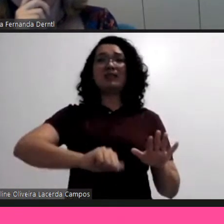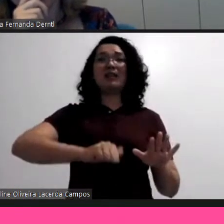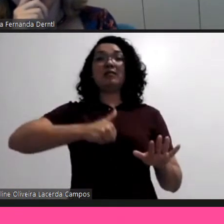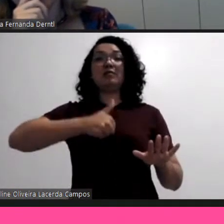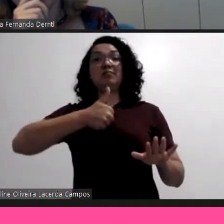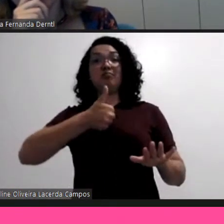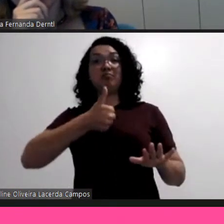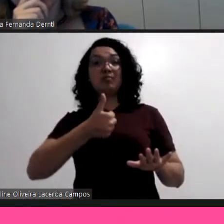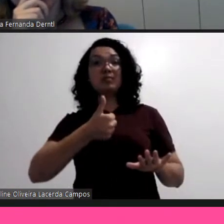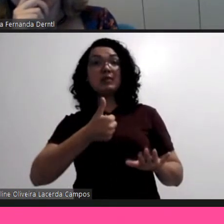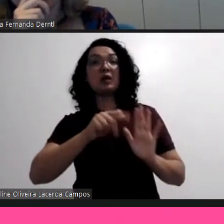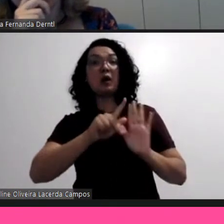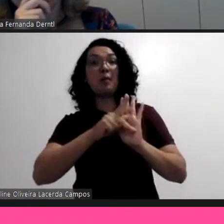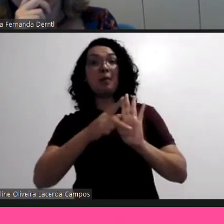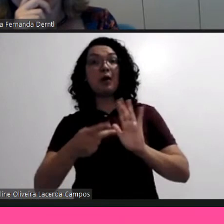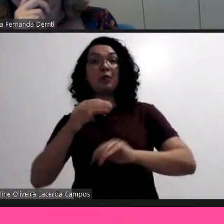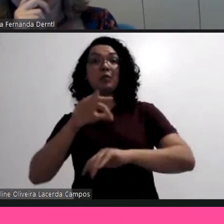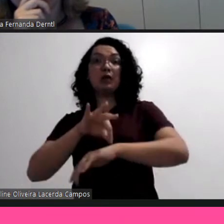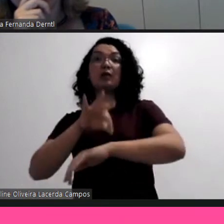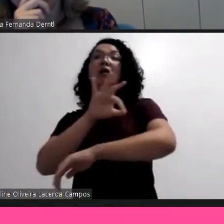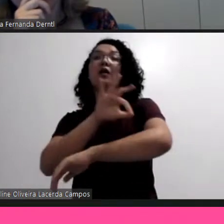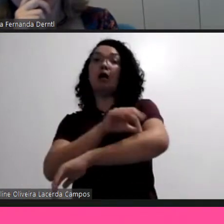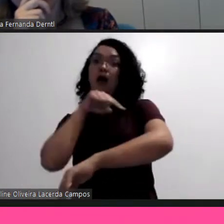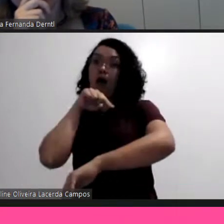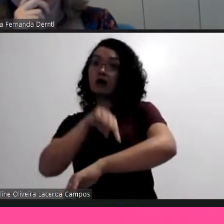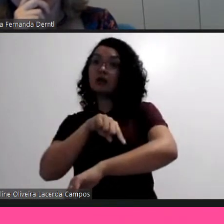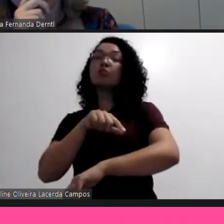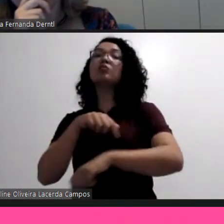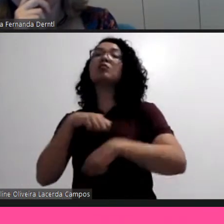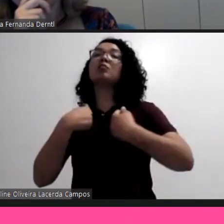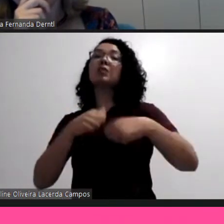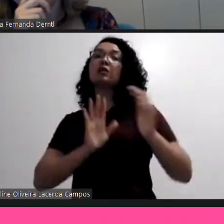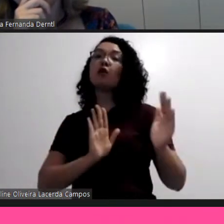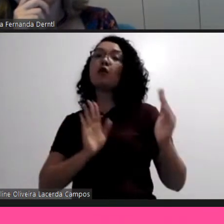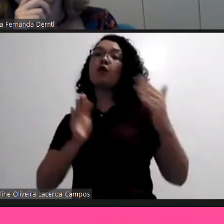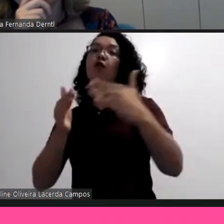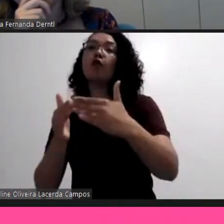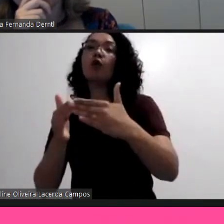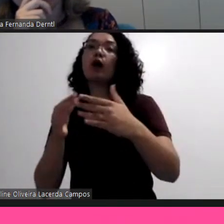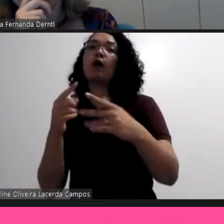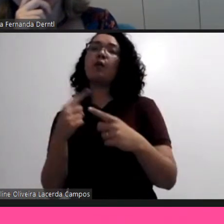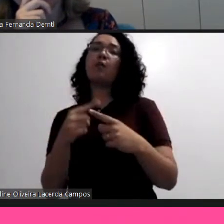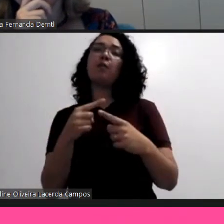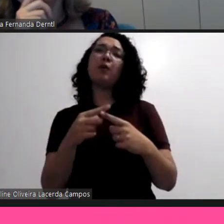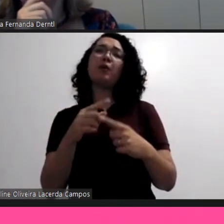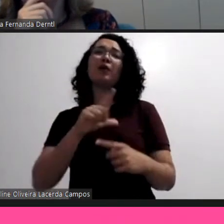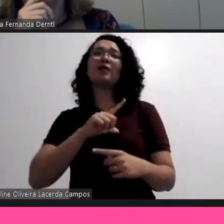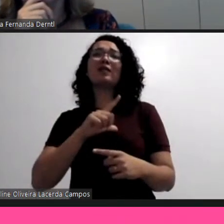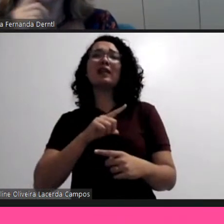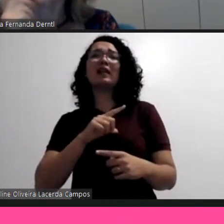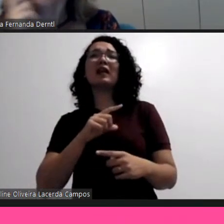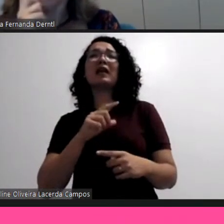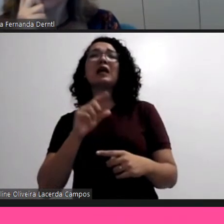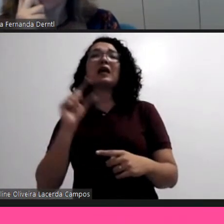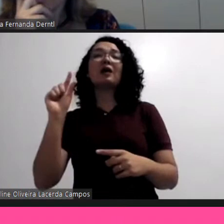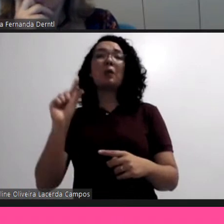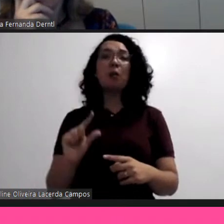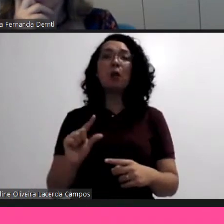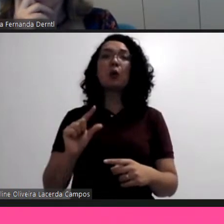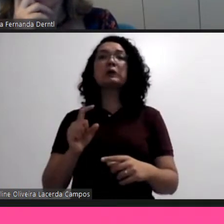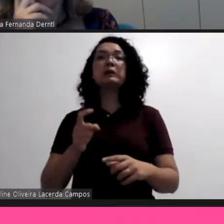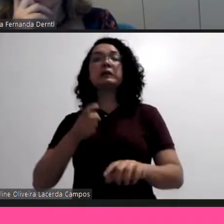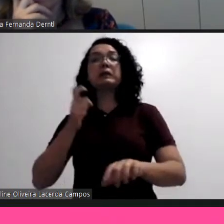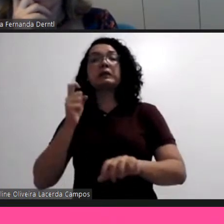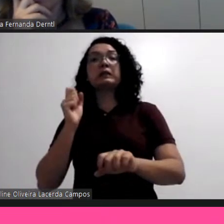mas que a arquitetura tem que se direcionar para isso. Há uma questão de resistência contra essas coisas horríveis, sobretudo agora que